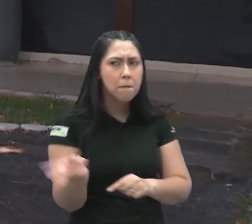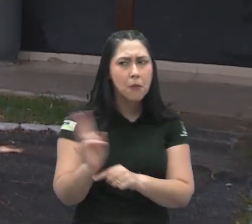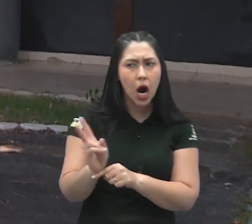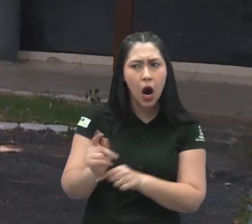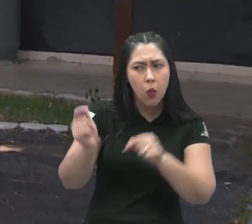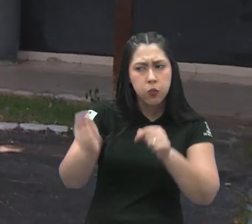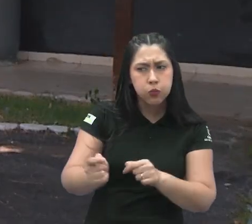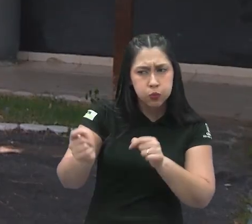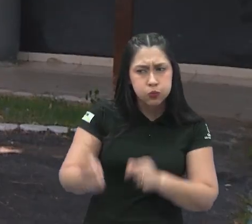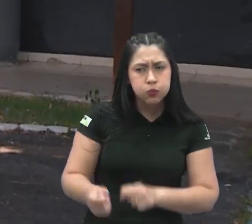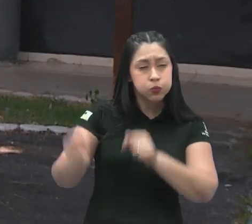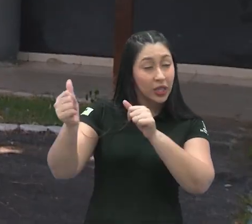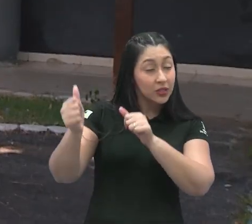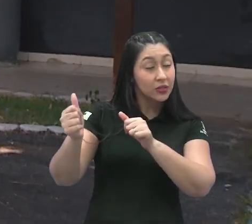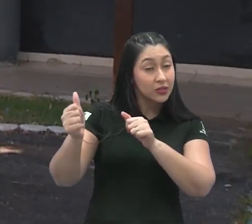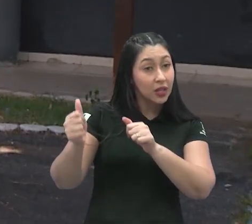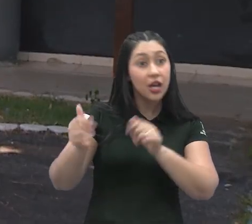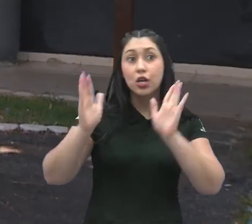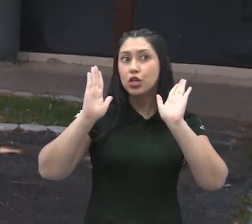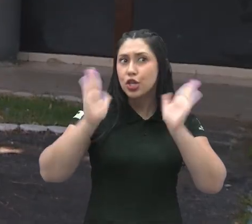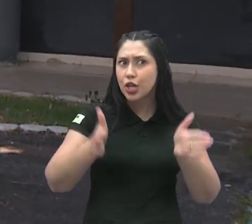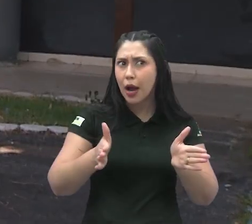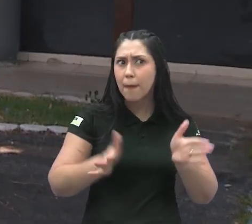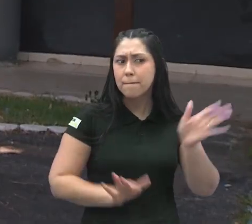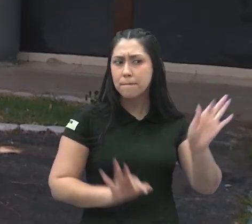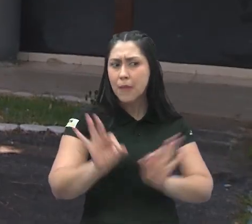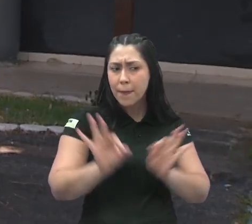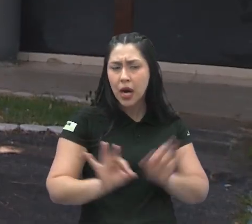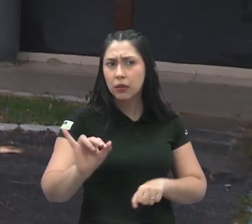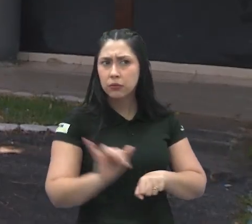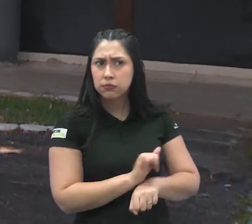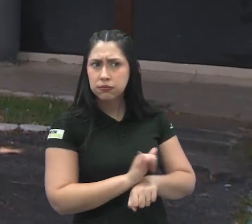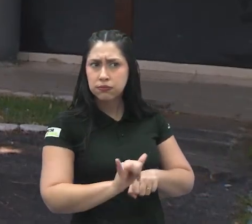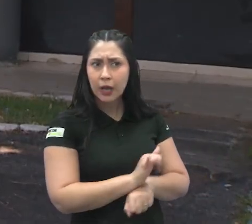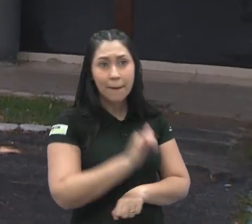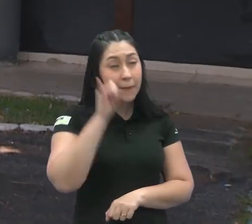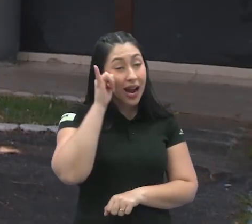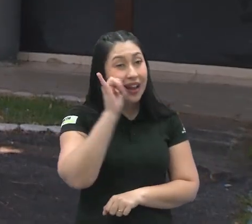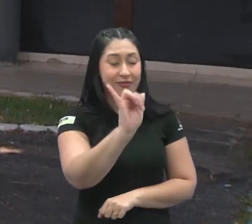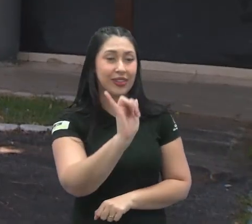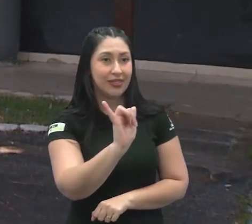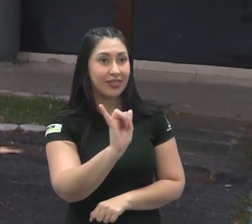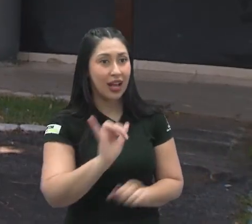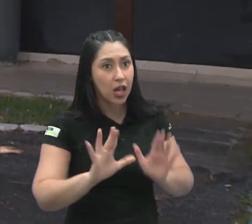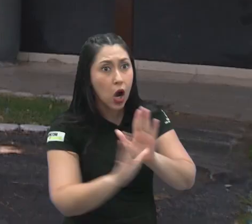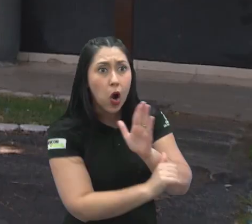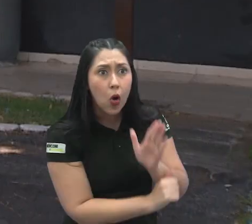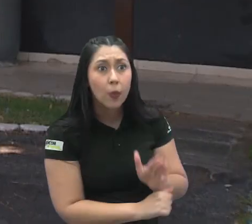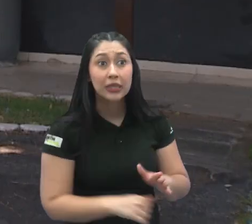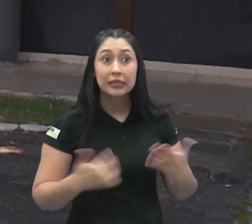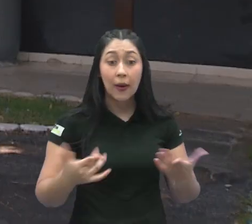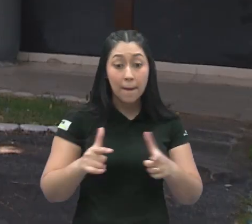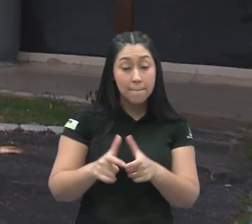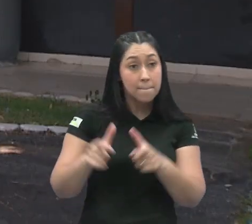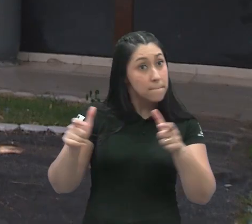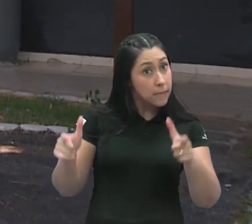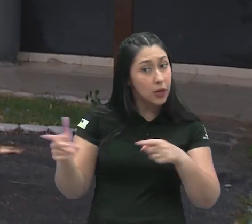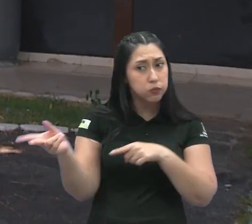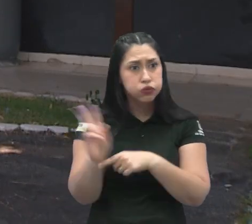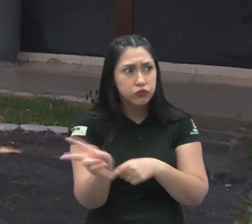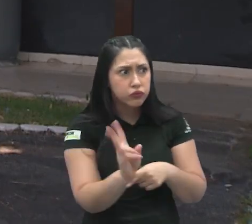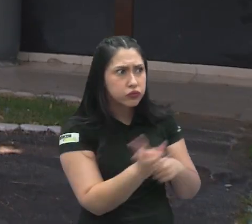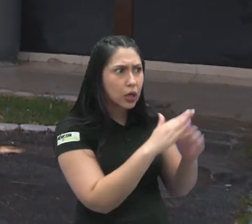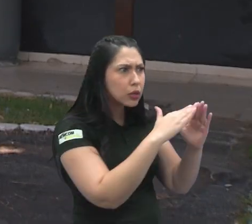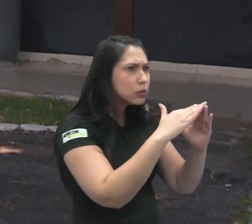Novo, operações no fim de ano, já se antevê a essas ações para intensificar o policiamento em áreas residenciais,